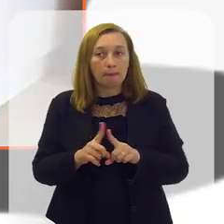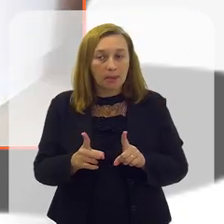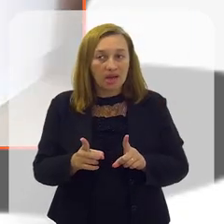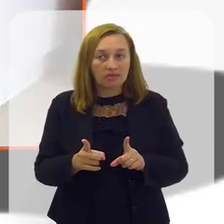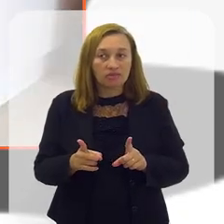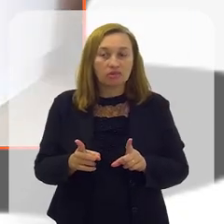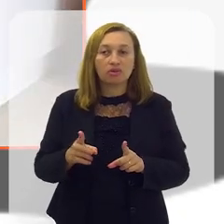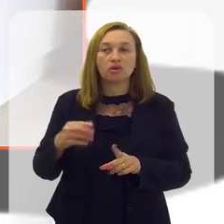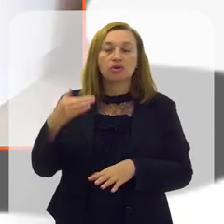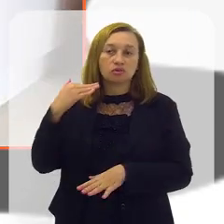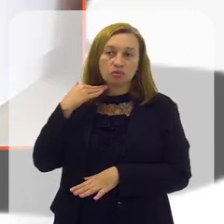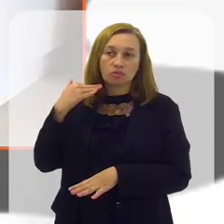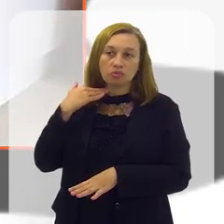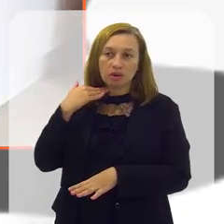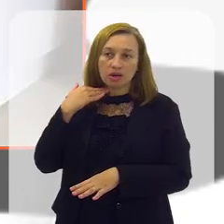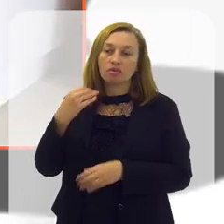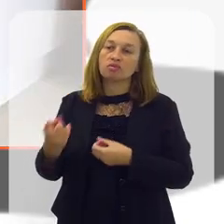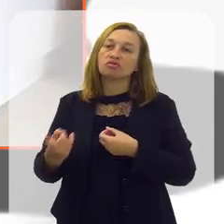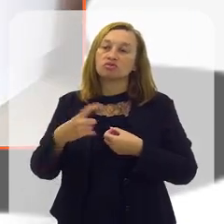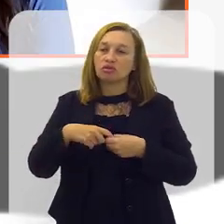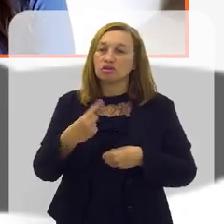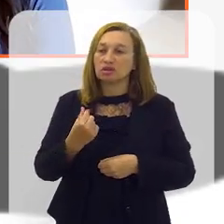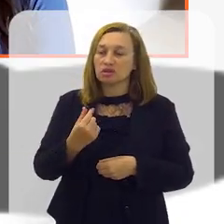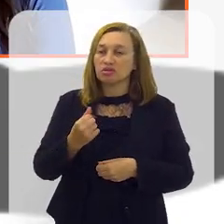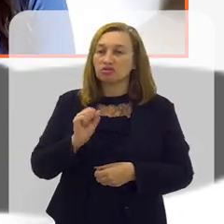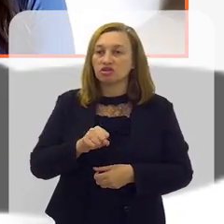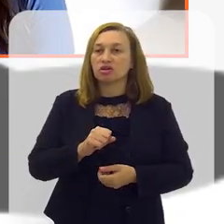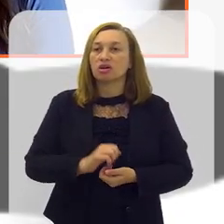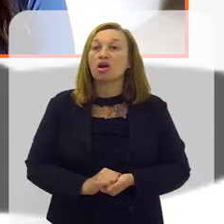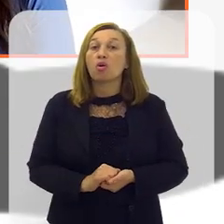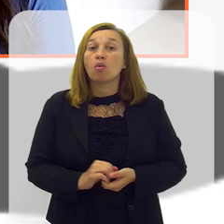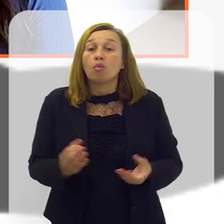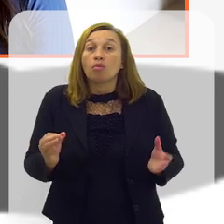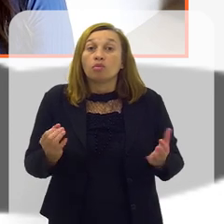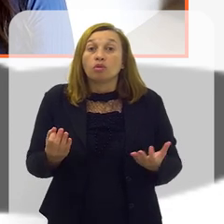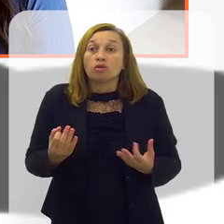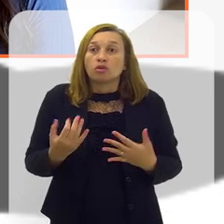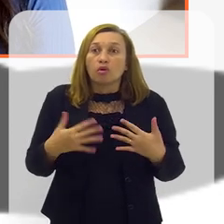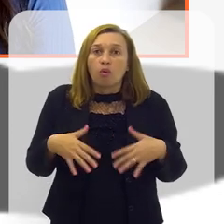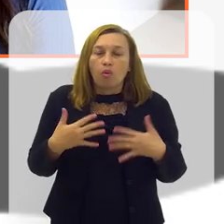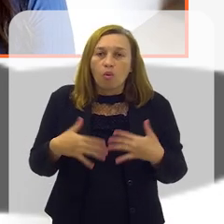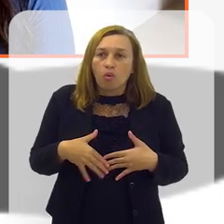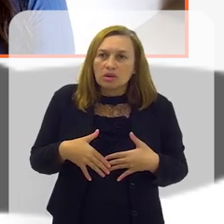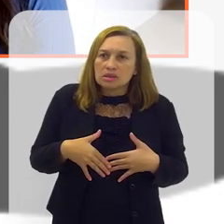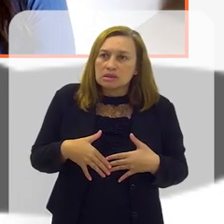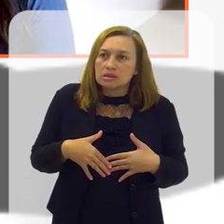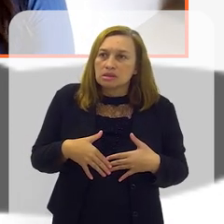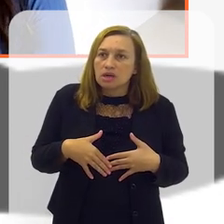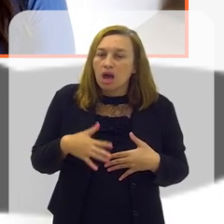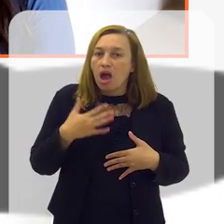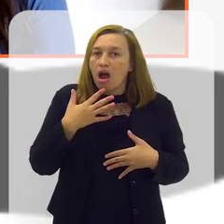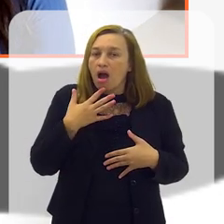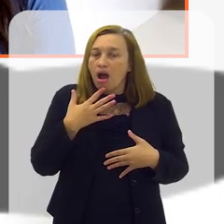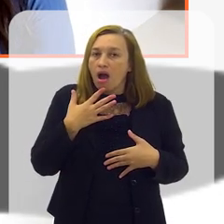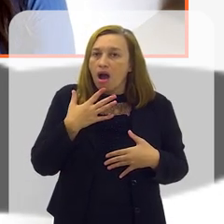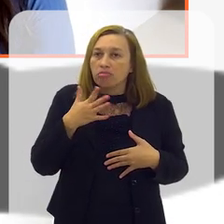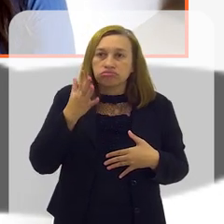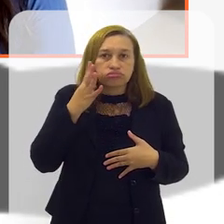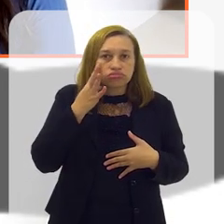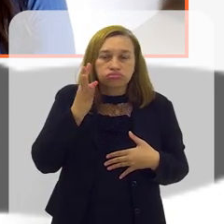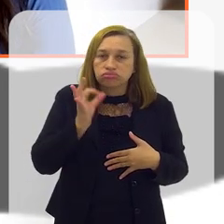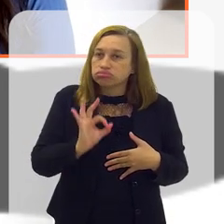uma reunião. Mas se for um depósito bancário, esse dinheiro é devolvido sim. Uau! Essa parte realmente